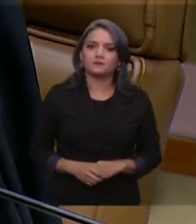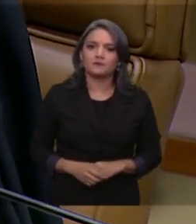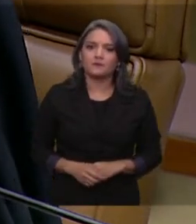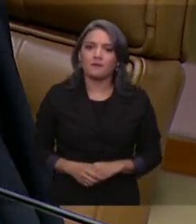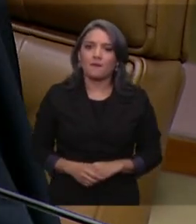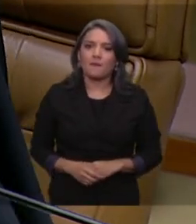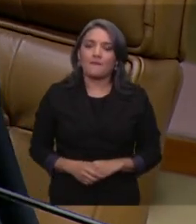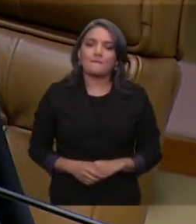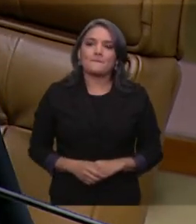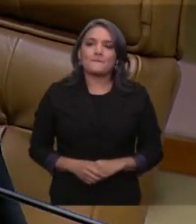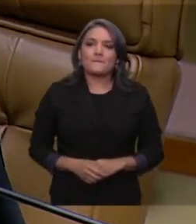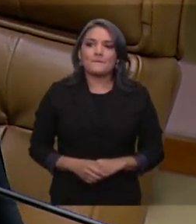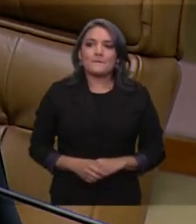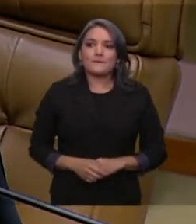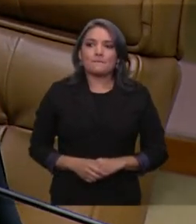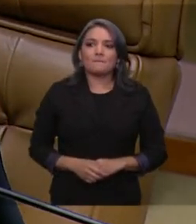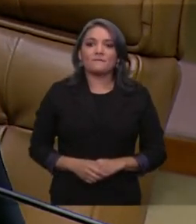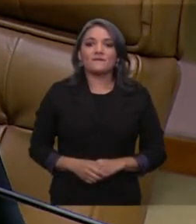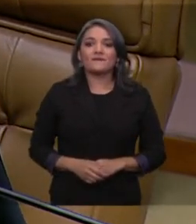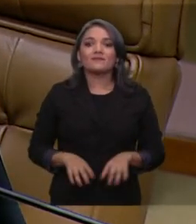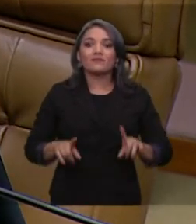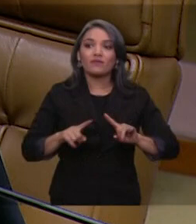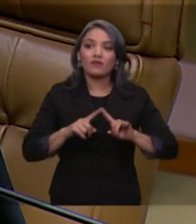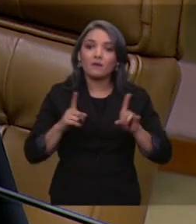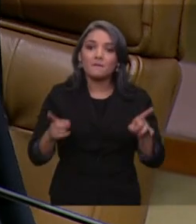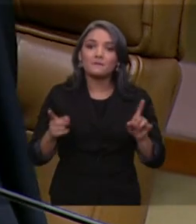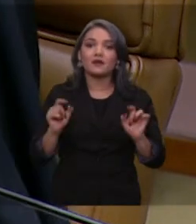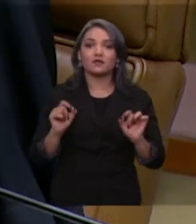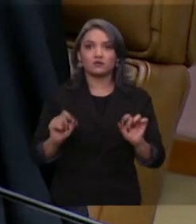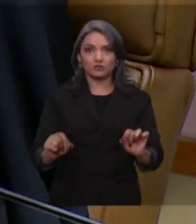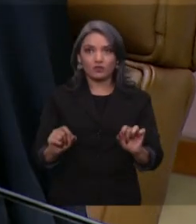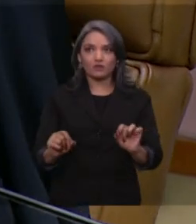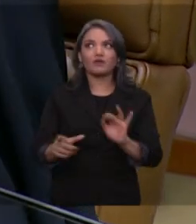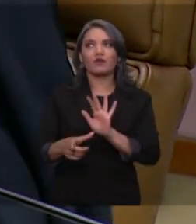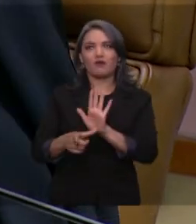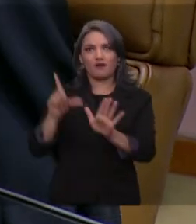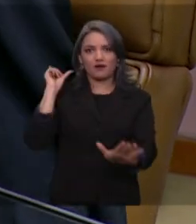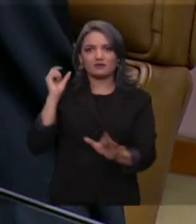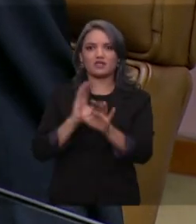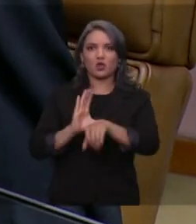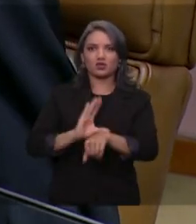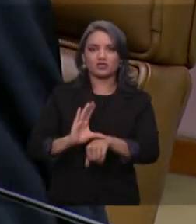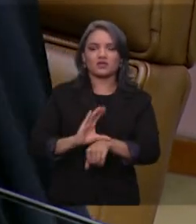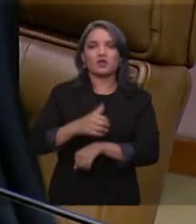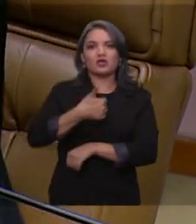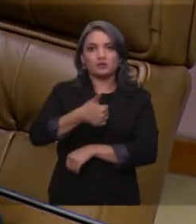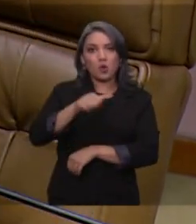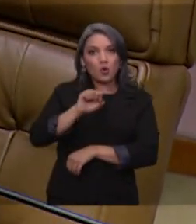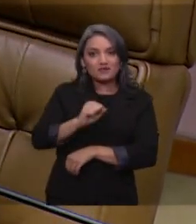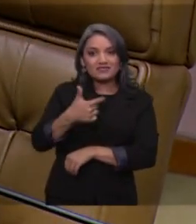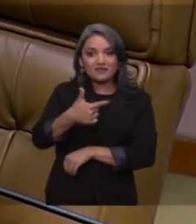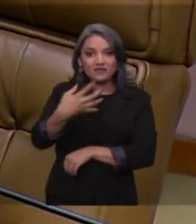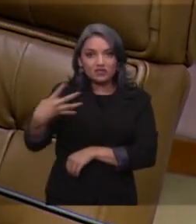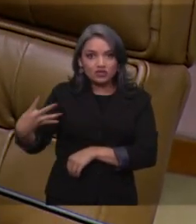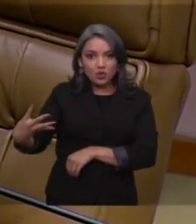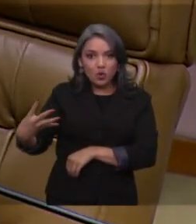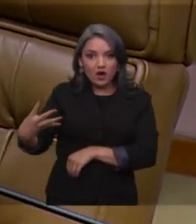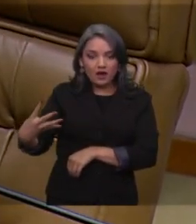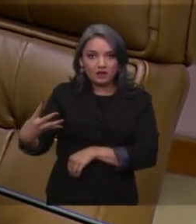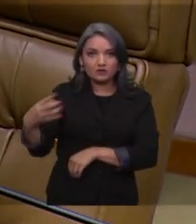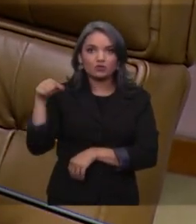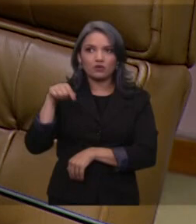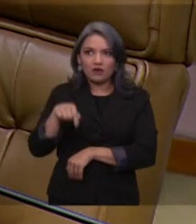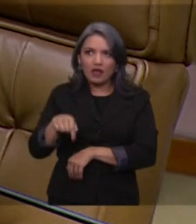que, apesar de confessional, a Constituição de 1824 consagrava a liberdade de